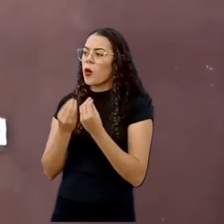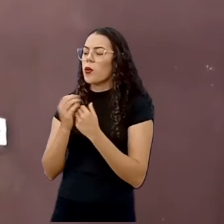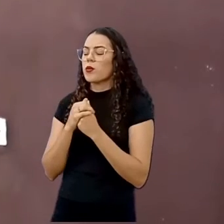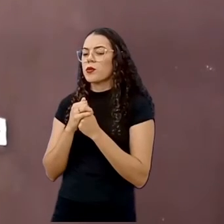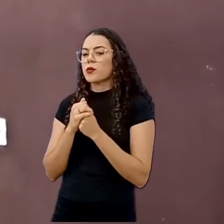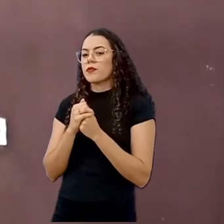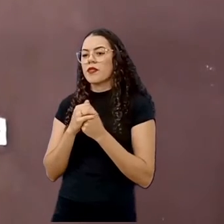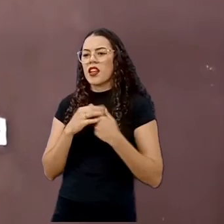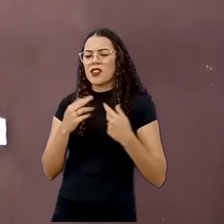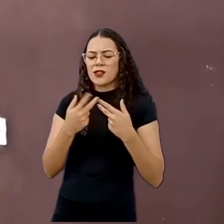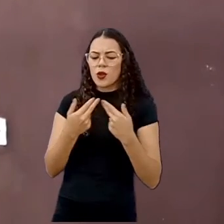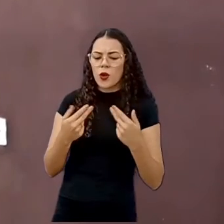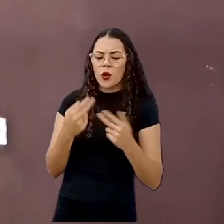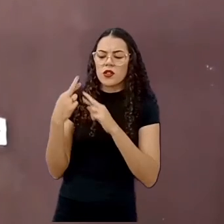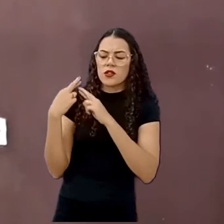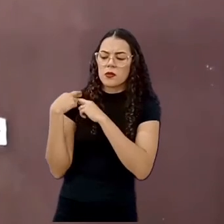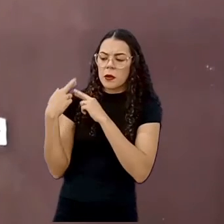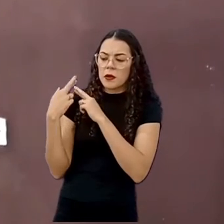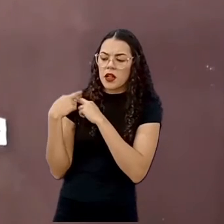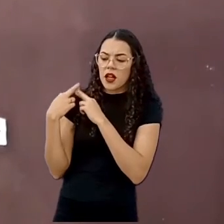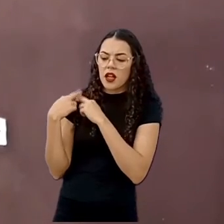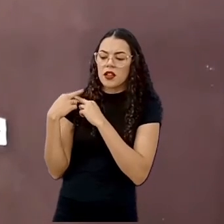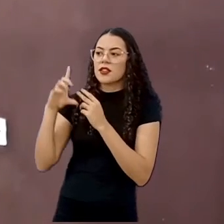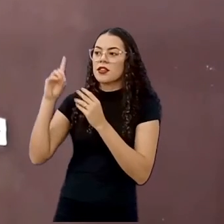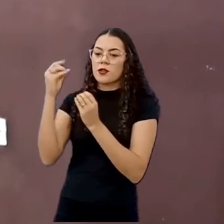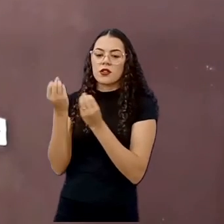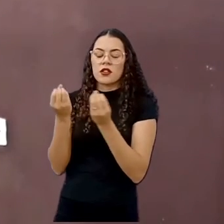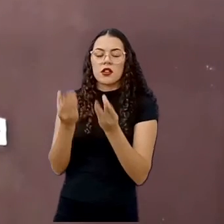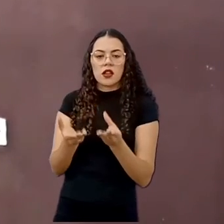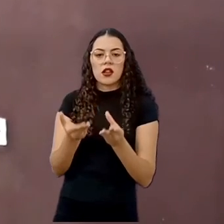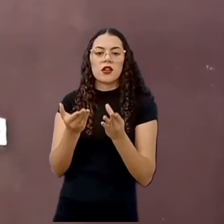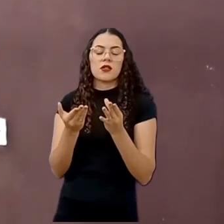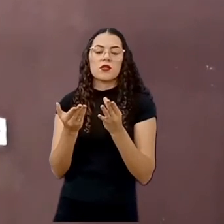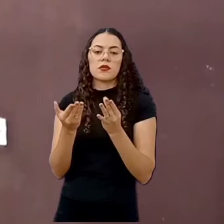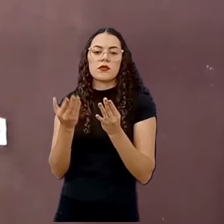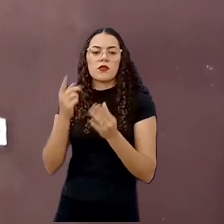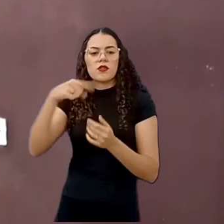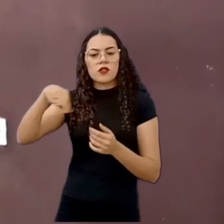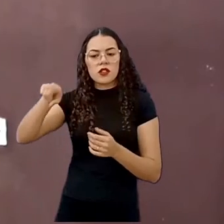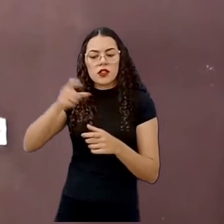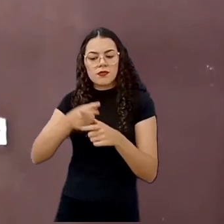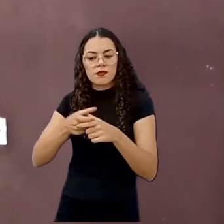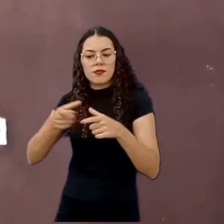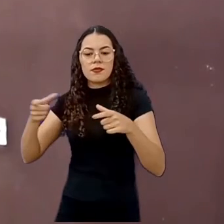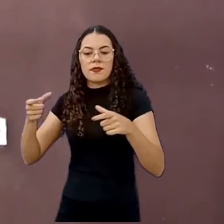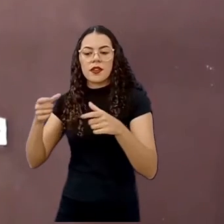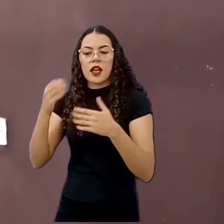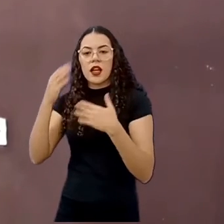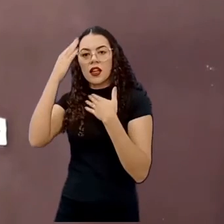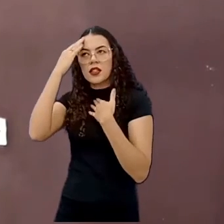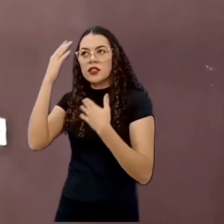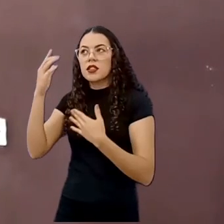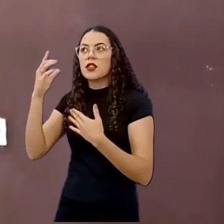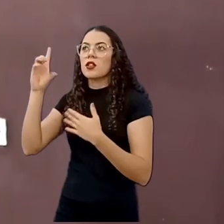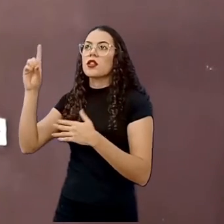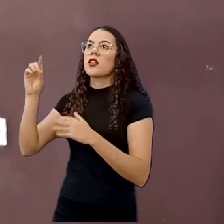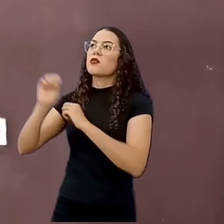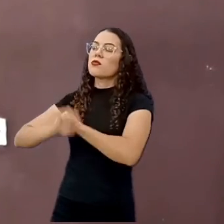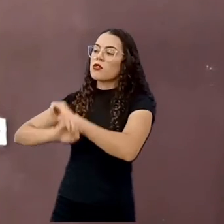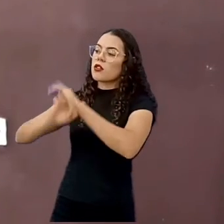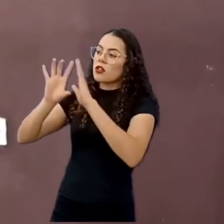teus afazeres, nas tuas responsabilidades, nas coisas que Deus tem colocado na tua mão, você tem frutificado ao Senhor, você tem glorificado a